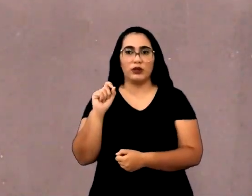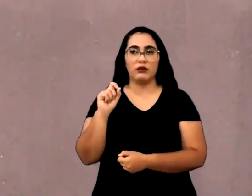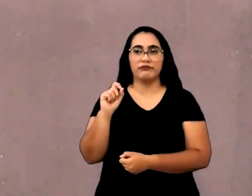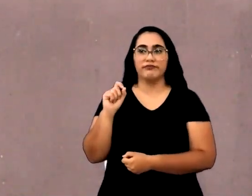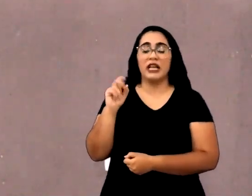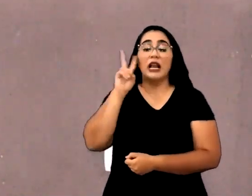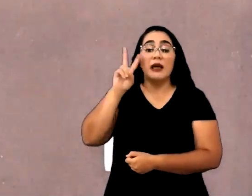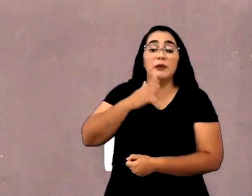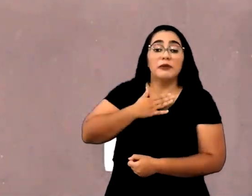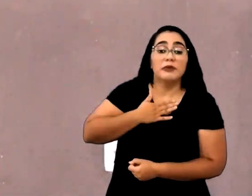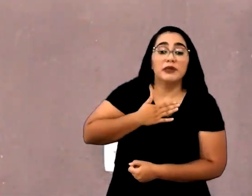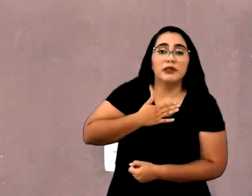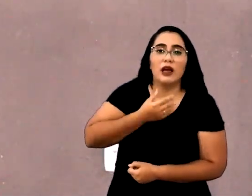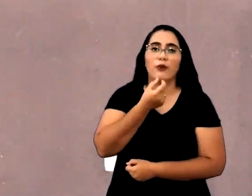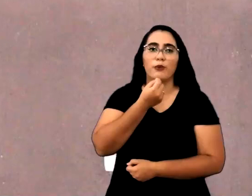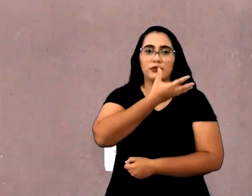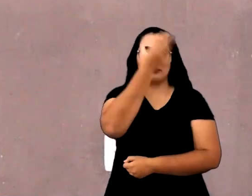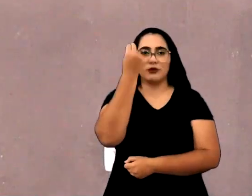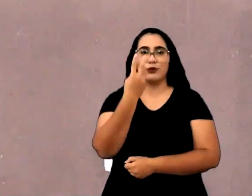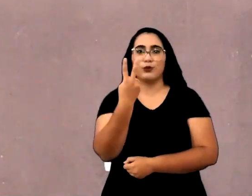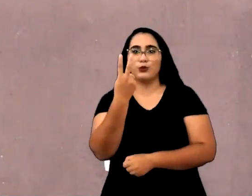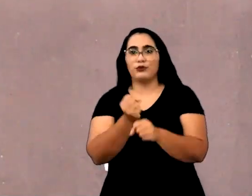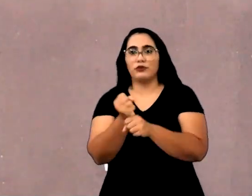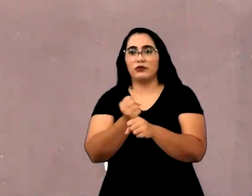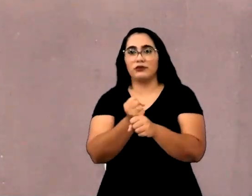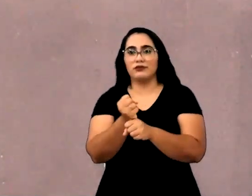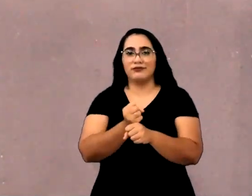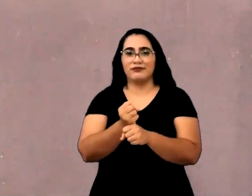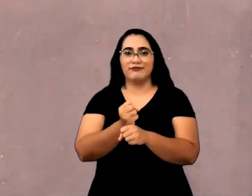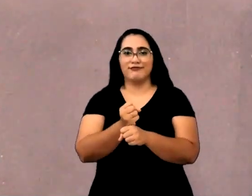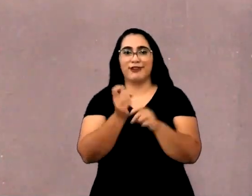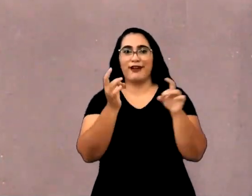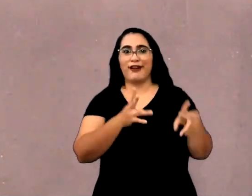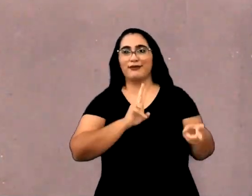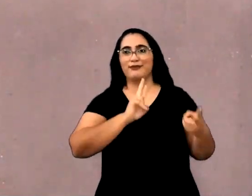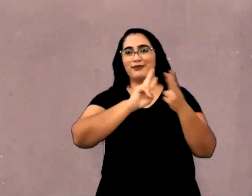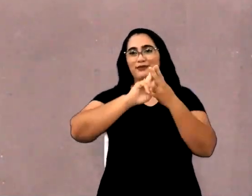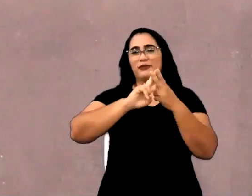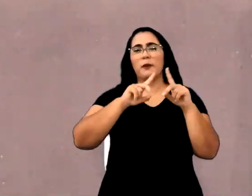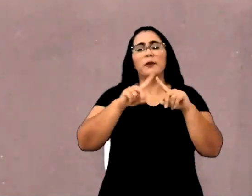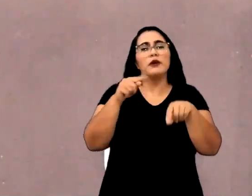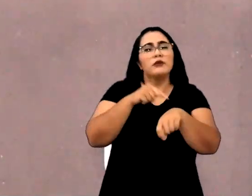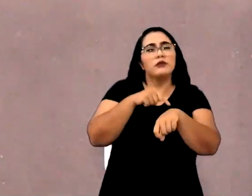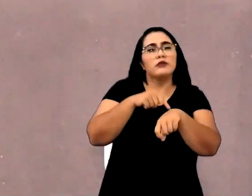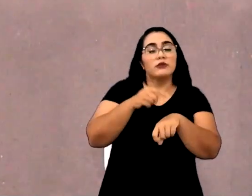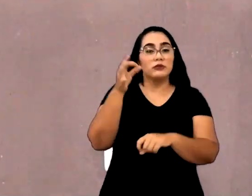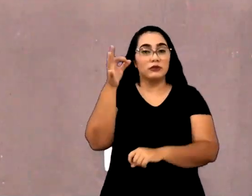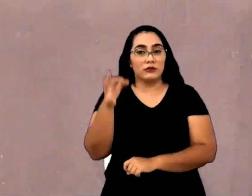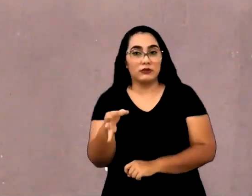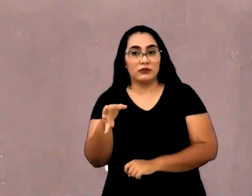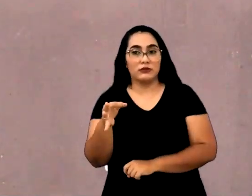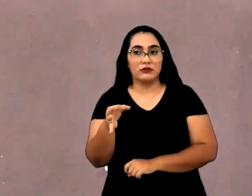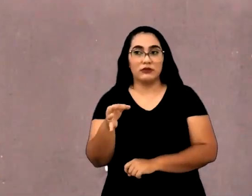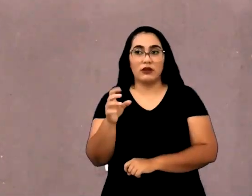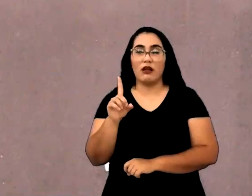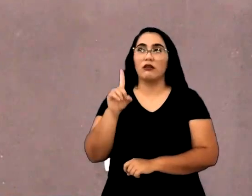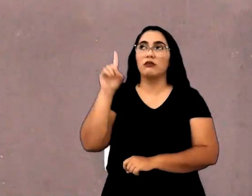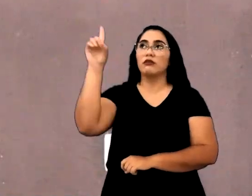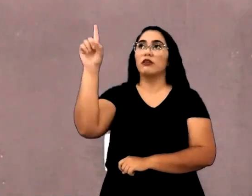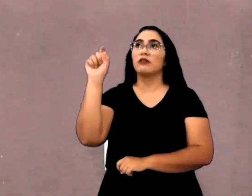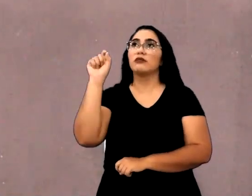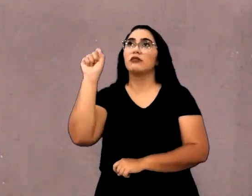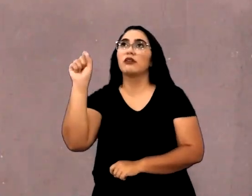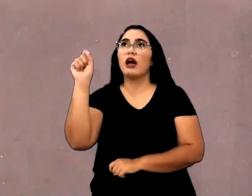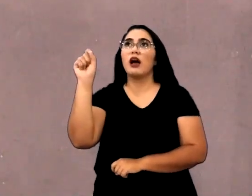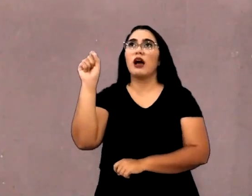copeiro esqueceu ele 2 anos naquela prisão. Mas no momento certo, Deus age